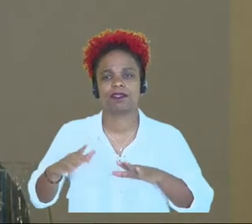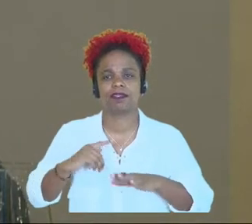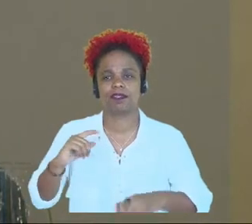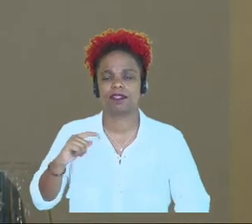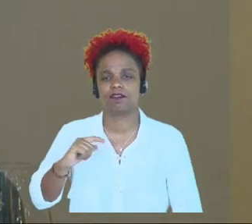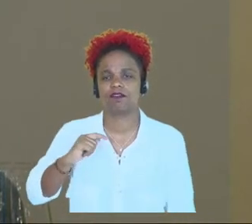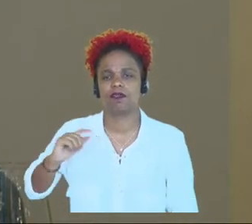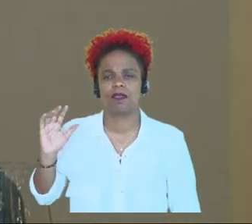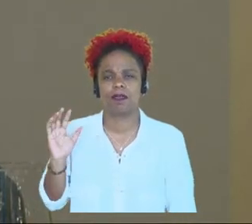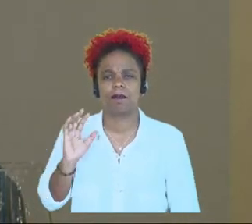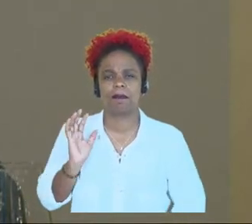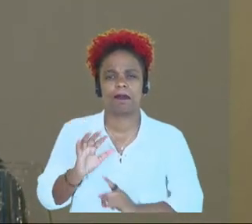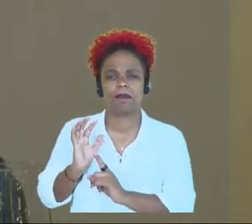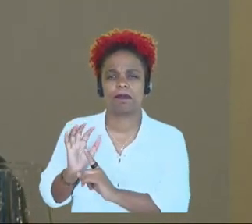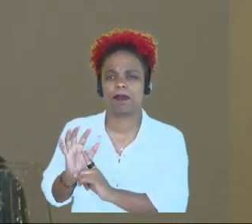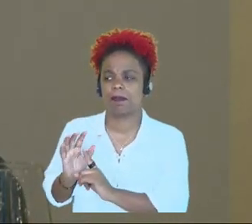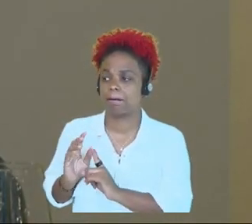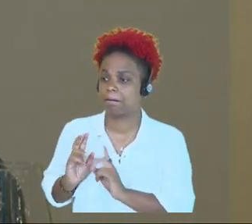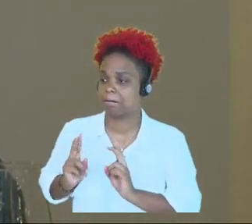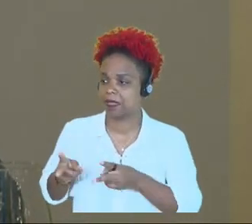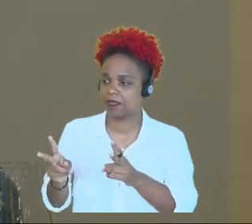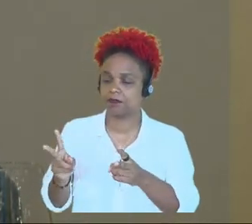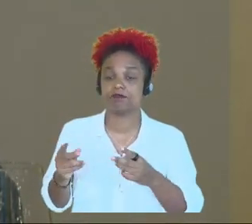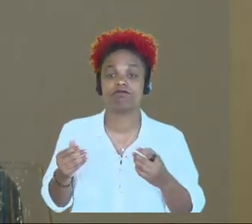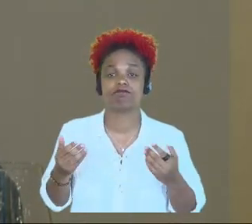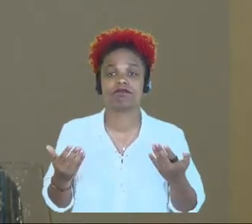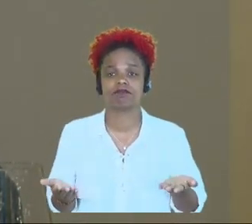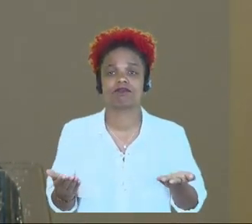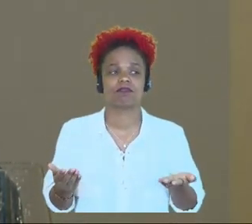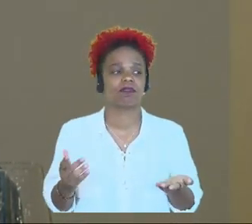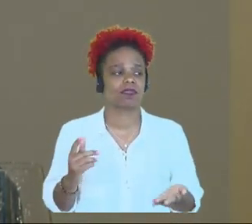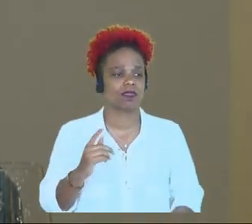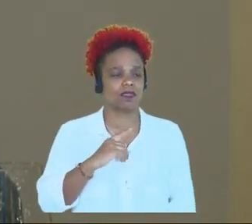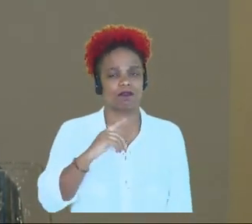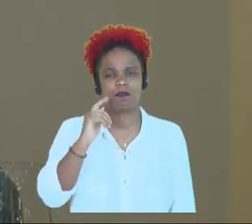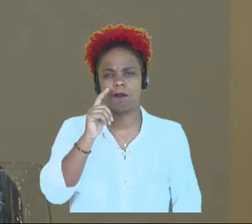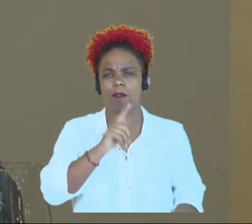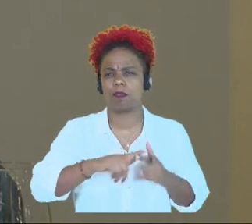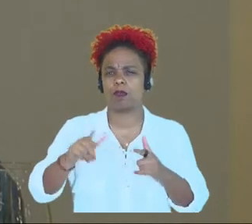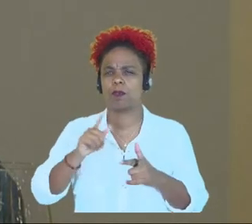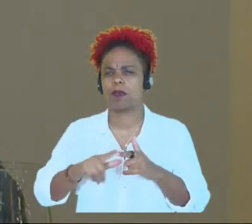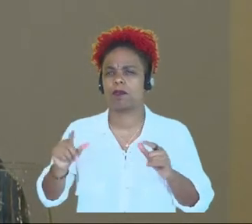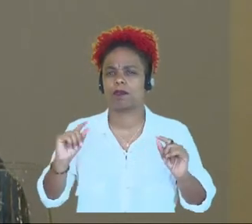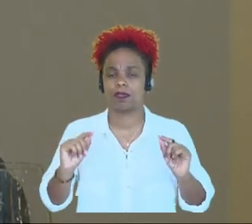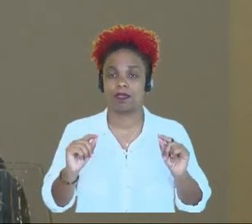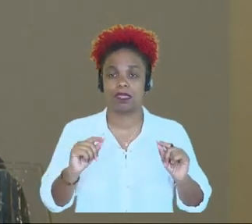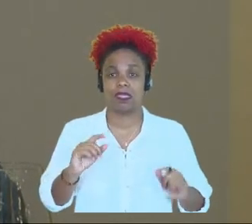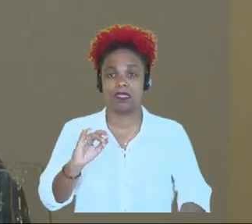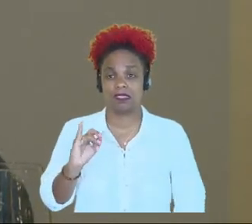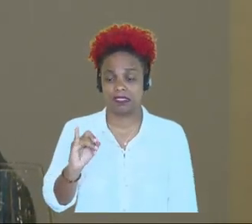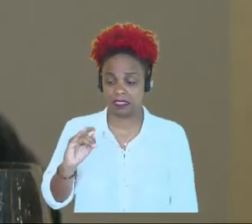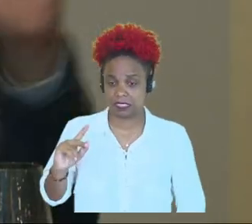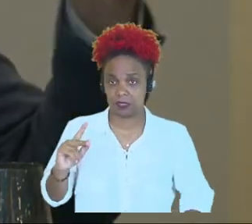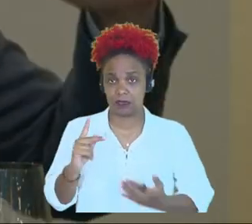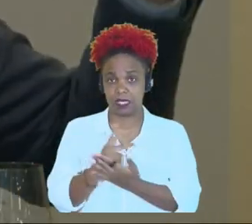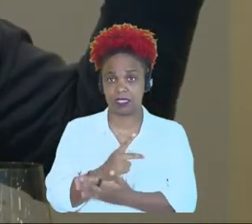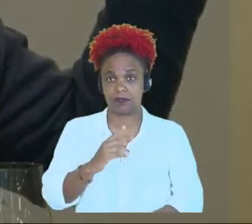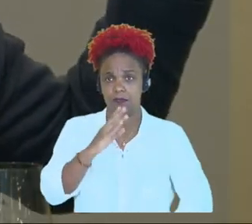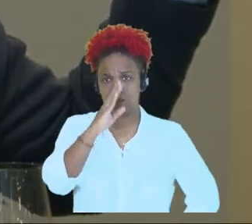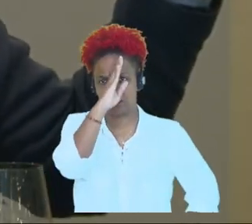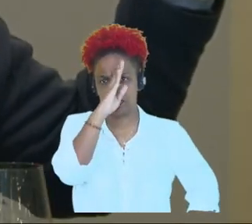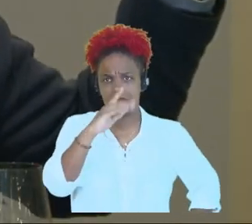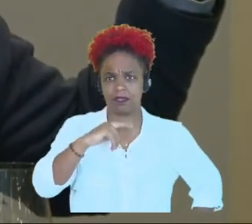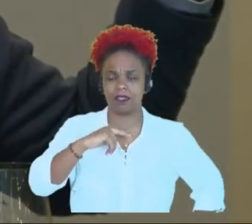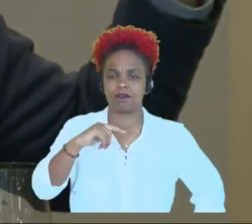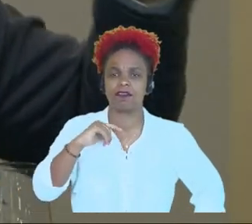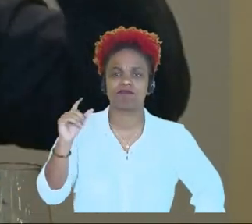tensionamento permanentes. E aí que se coloca o problema. Se o Bolsonaro concede,